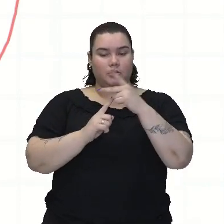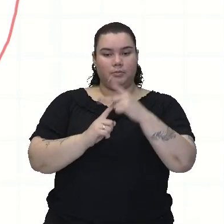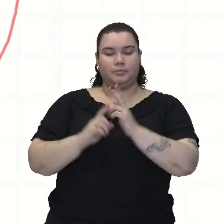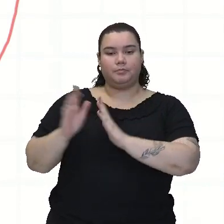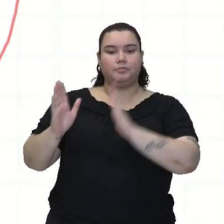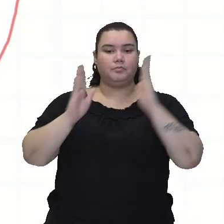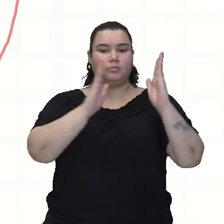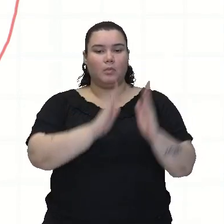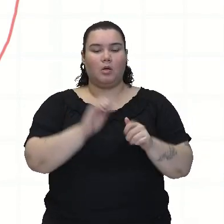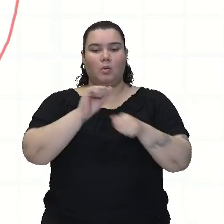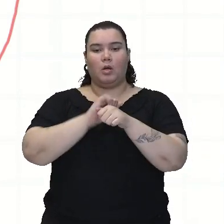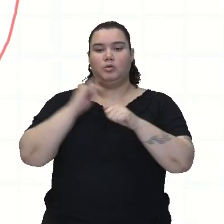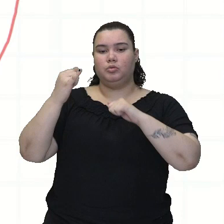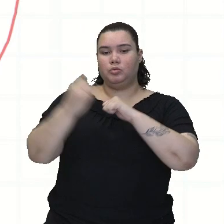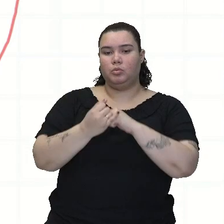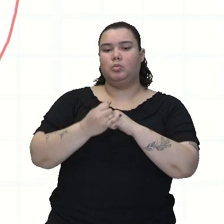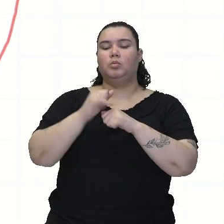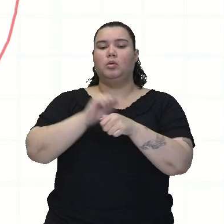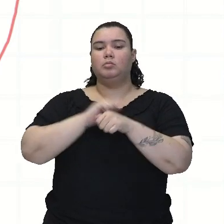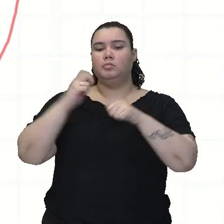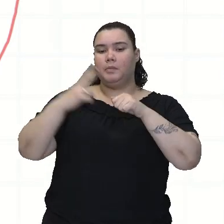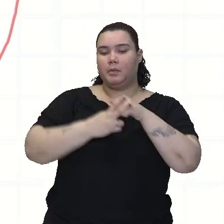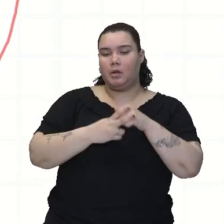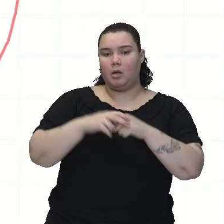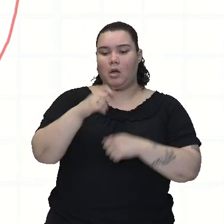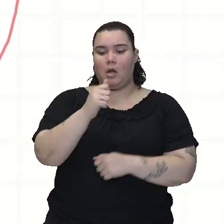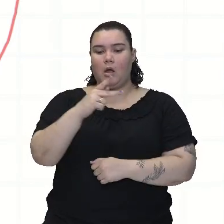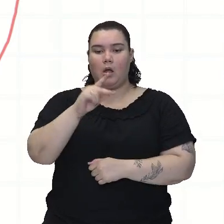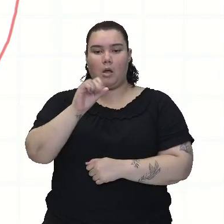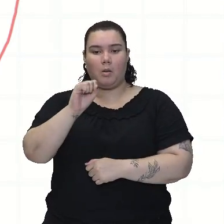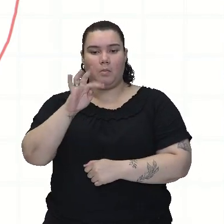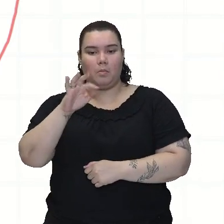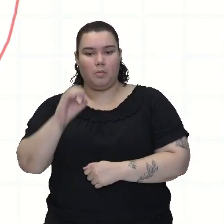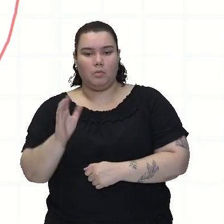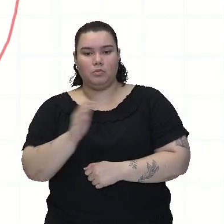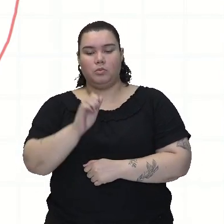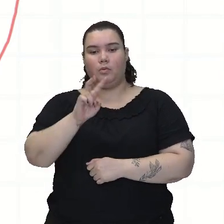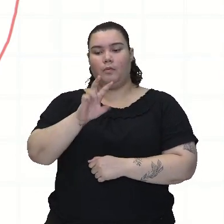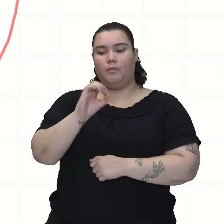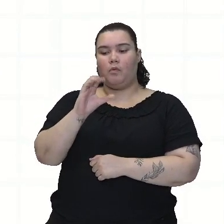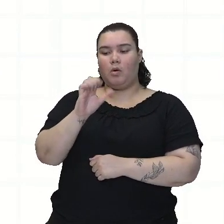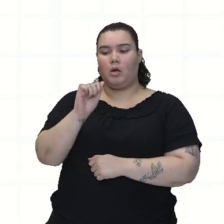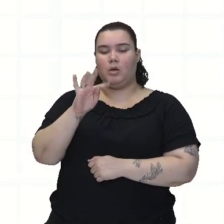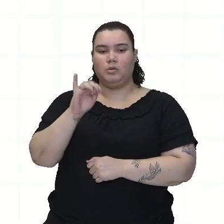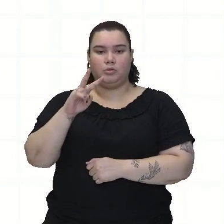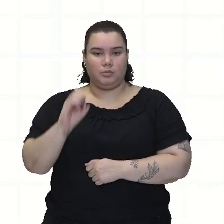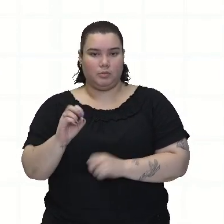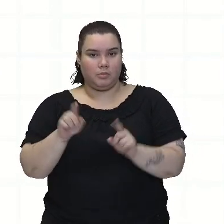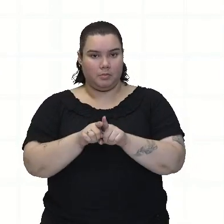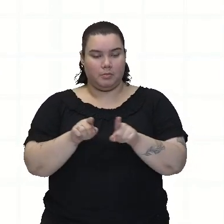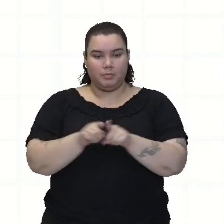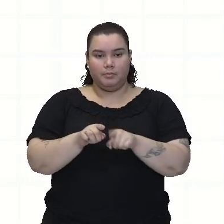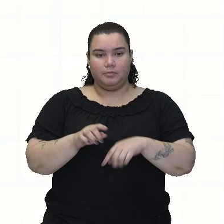o vocativo. Então foquem nesse daí do meio, para a gente ter uma noçãozinha do que nós vamos ver.